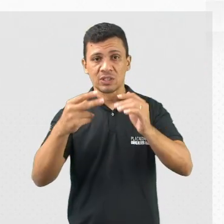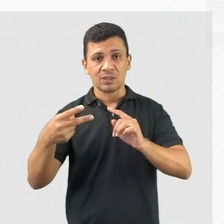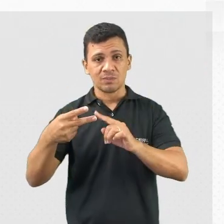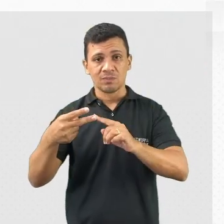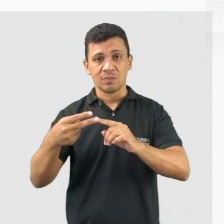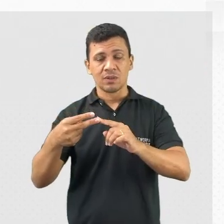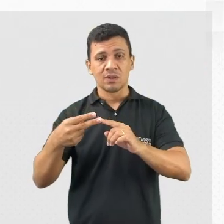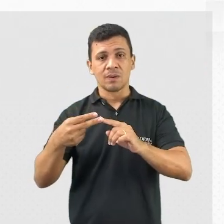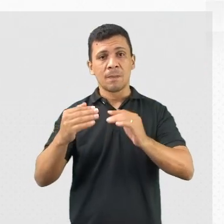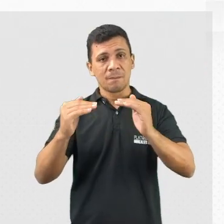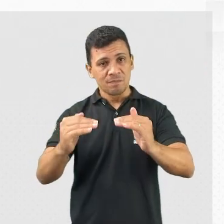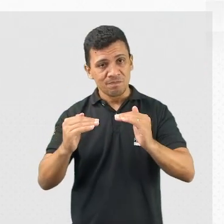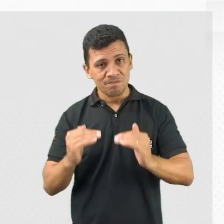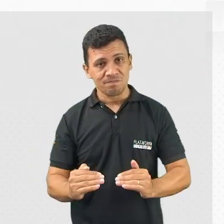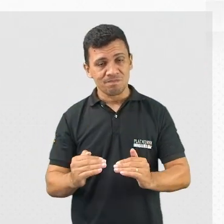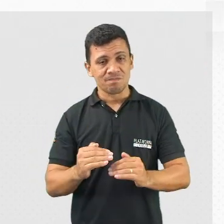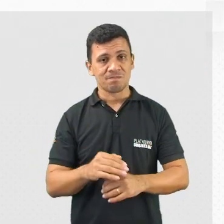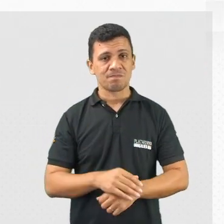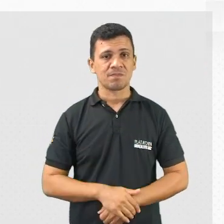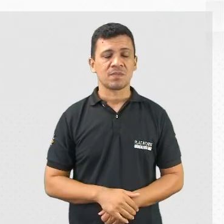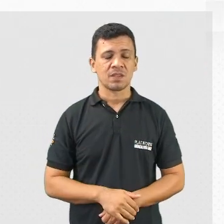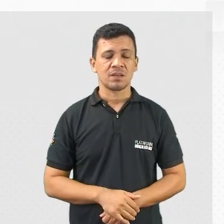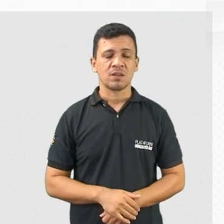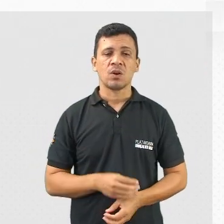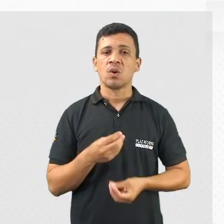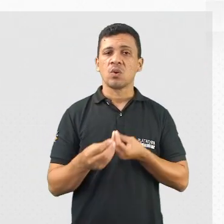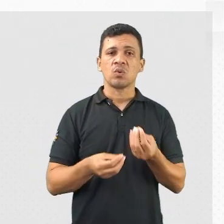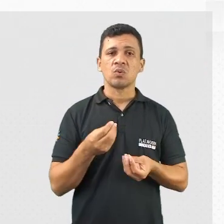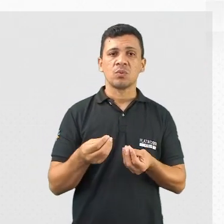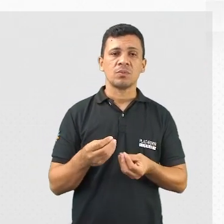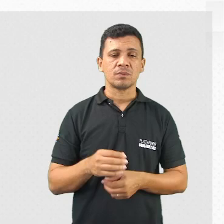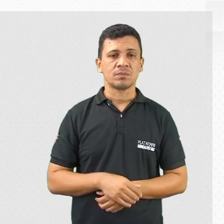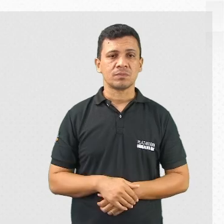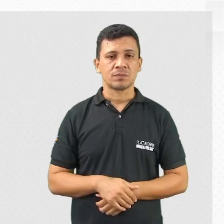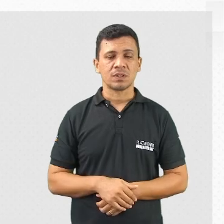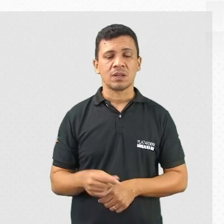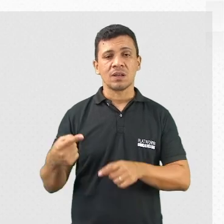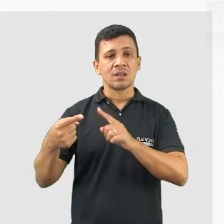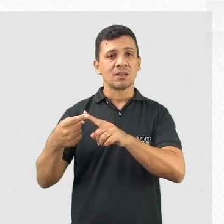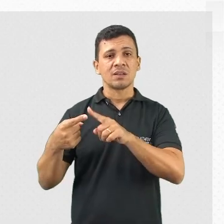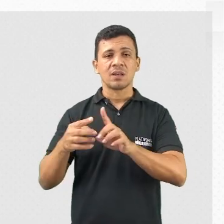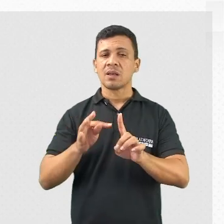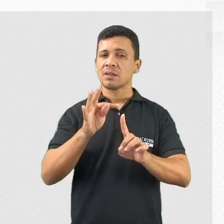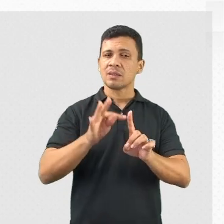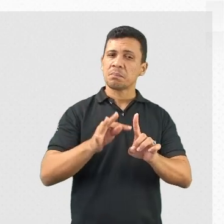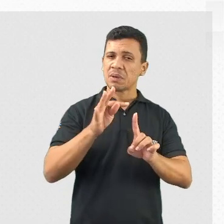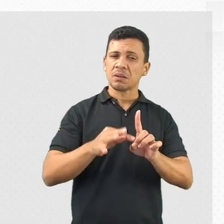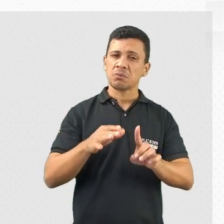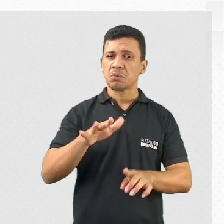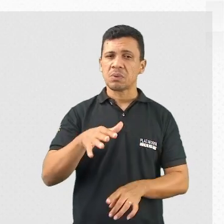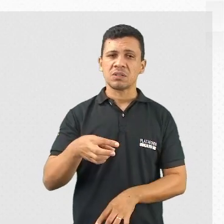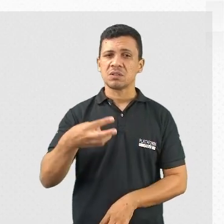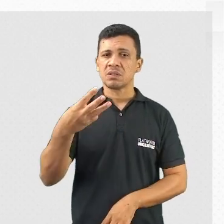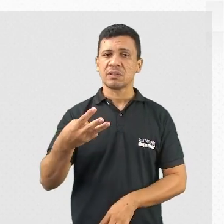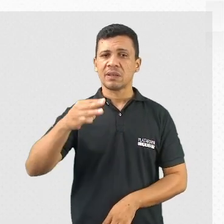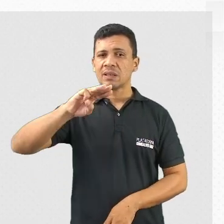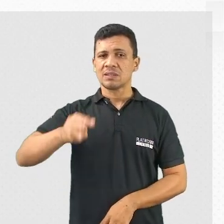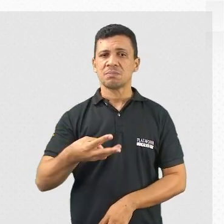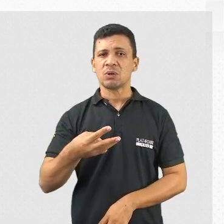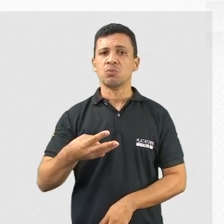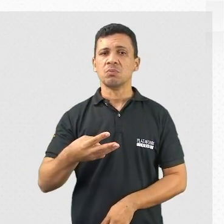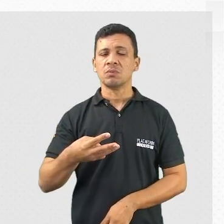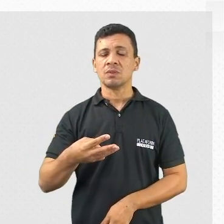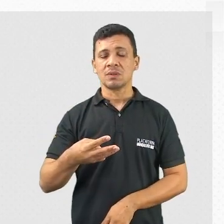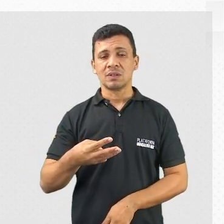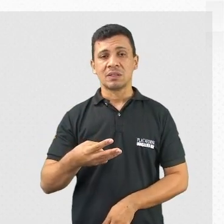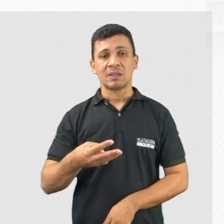O núcleo externo, tá certo? Ó, parte externa do núcleo chega a temperaturas próximas de 3.000 graus. E ele é líquido,